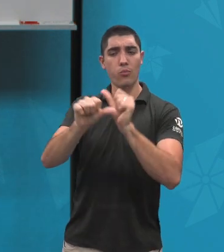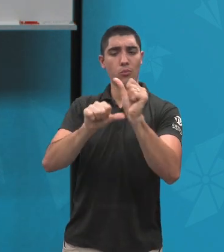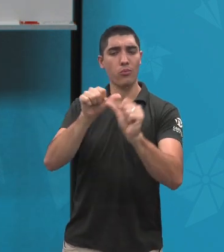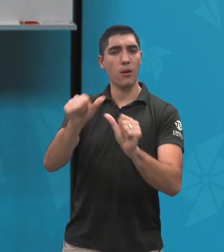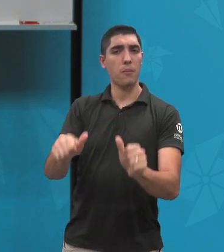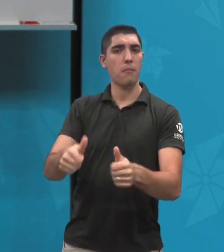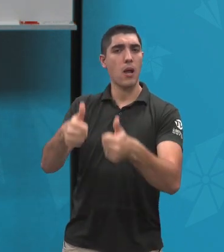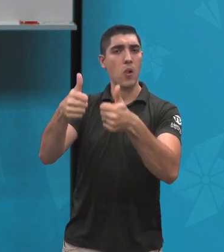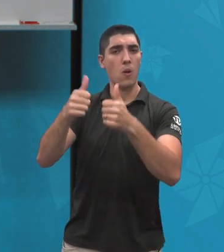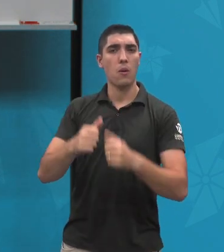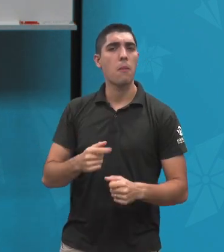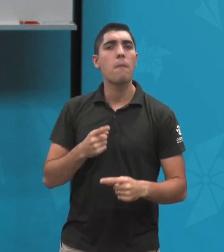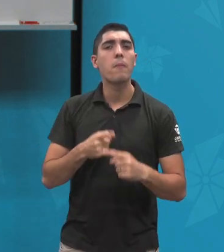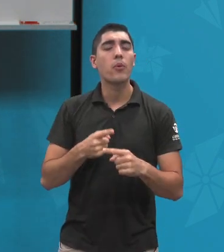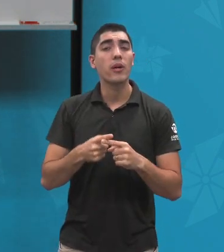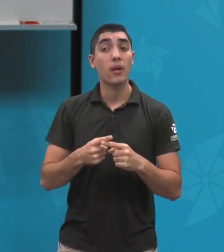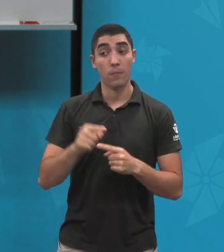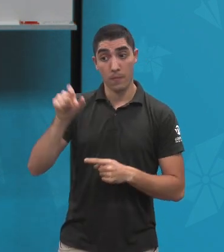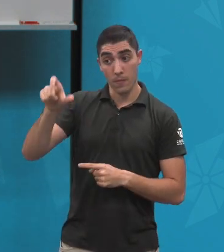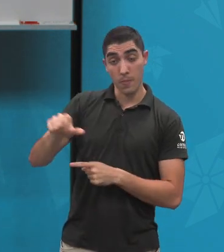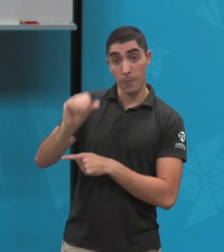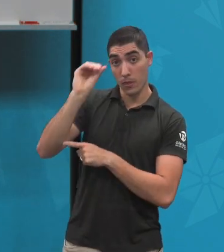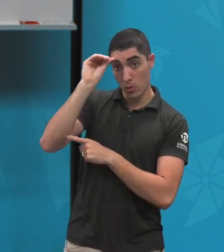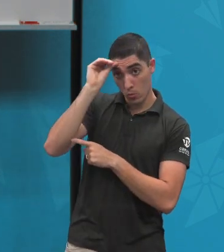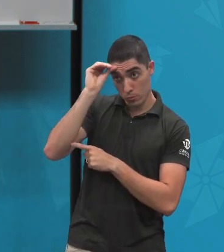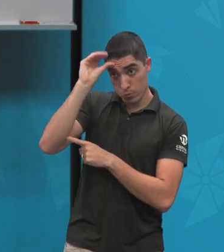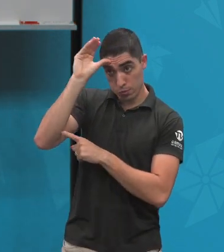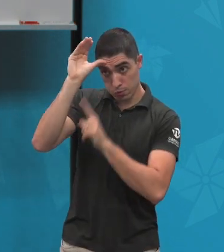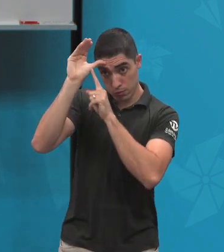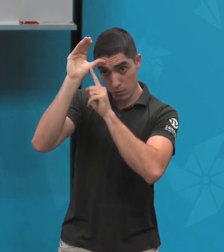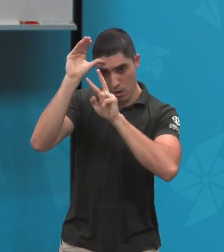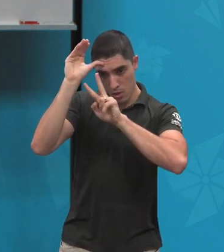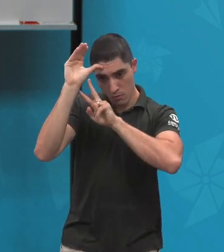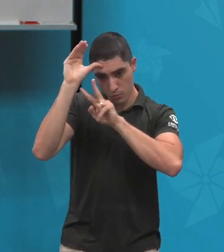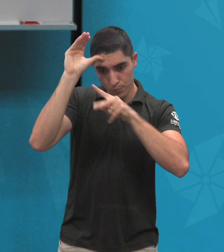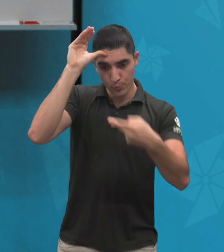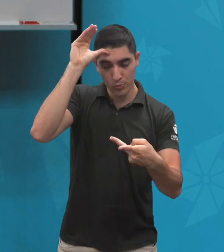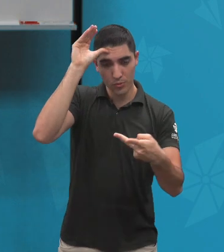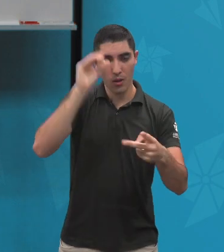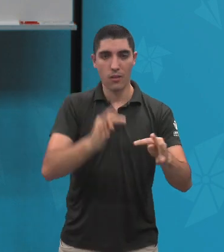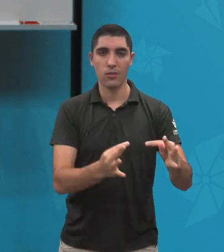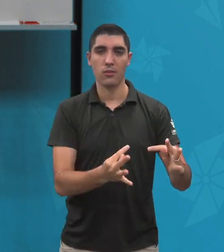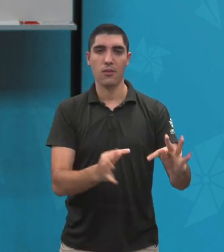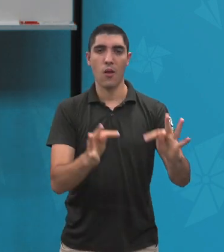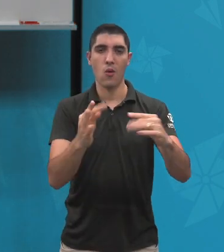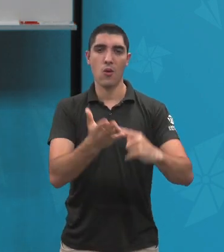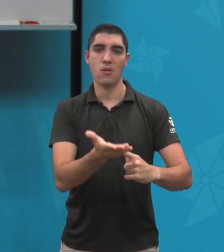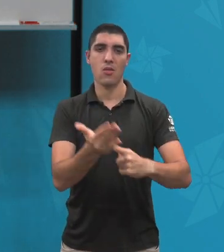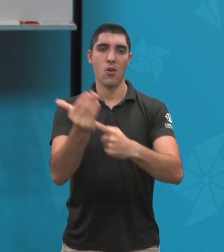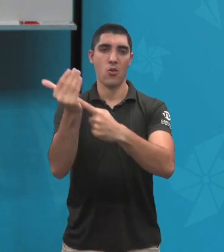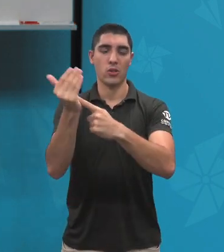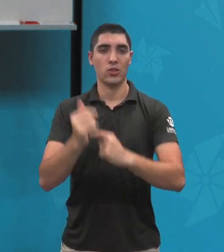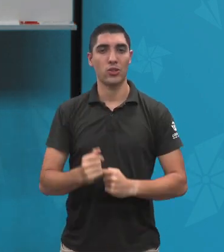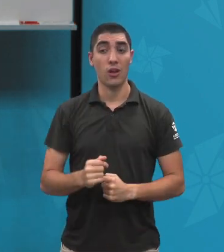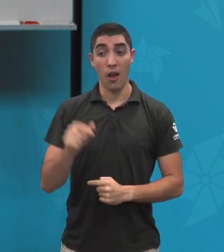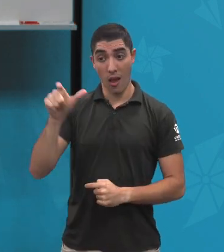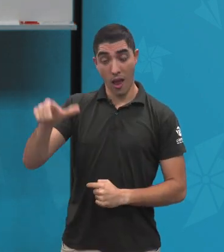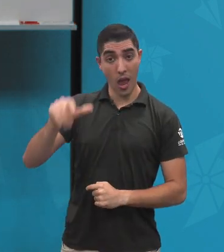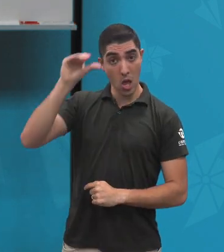significa isso? Transformar conhecimento em tecnologia. Usar o